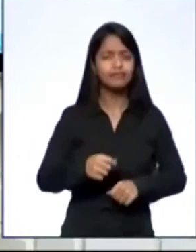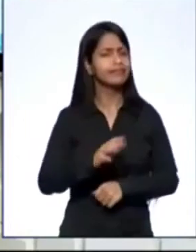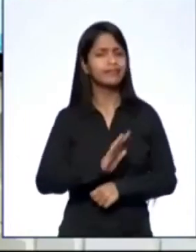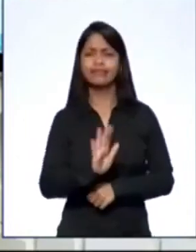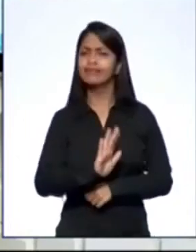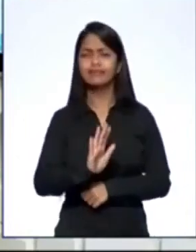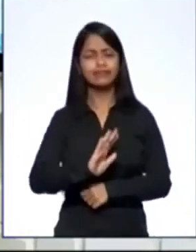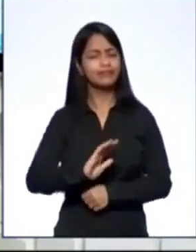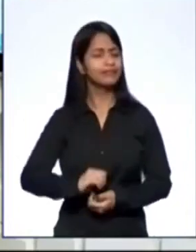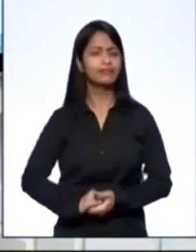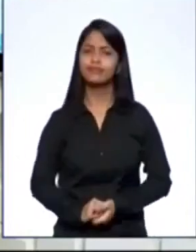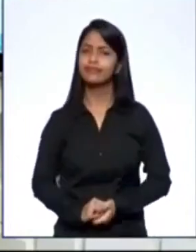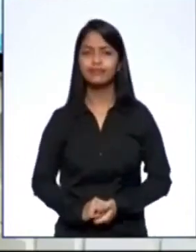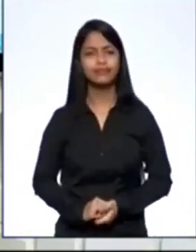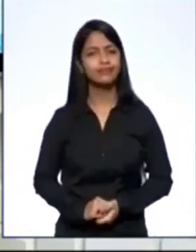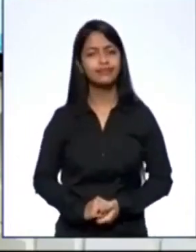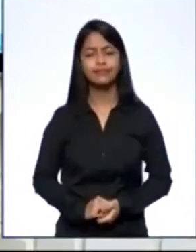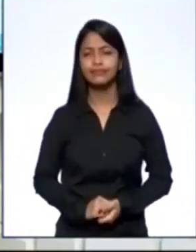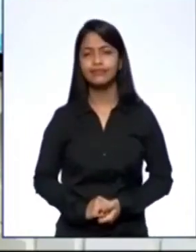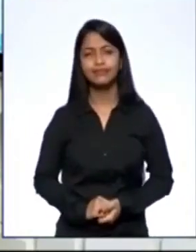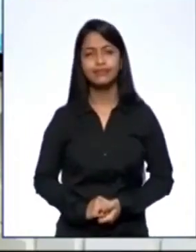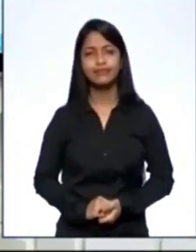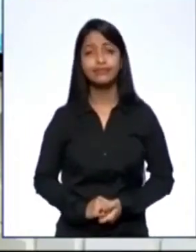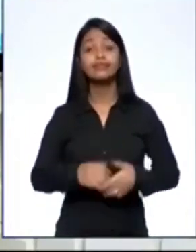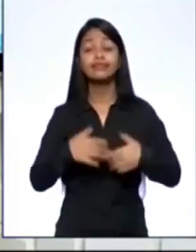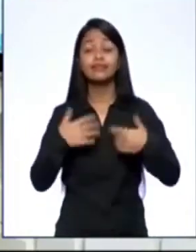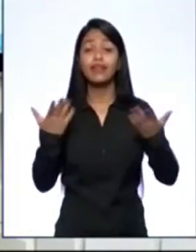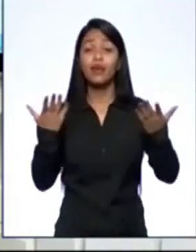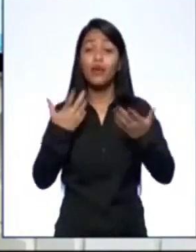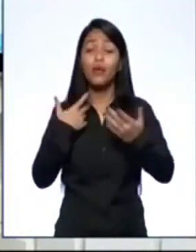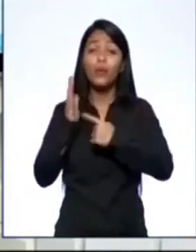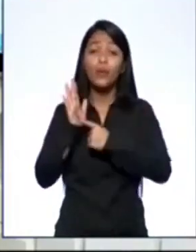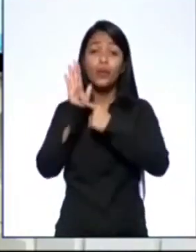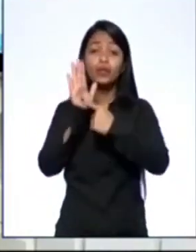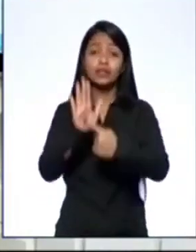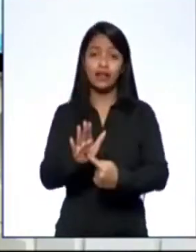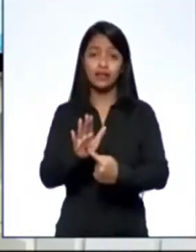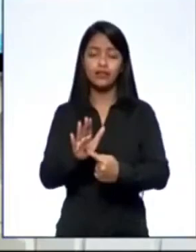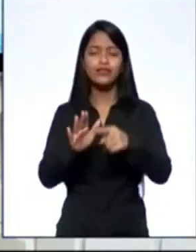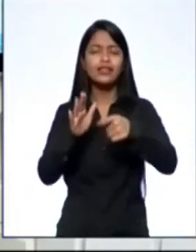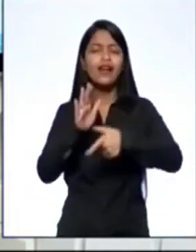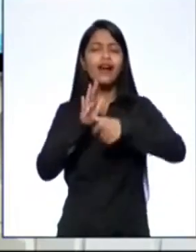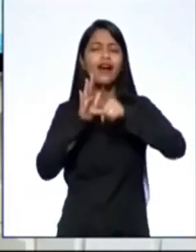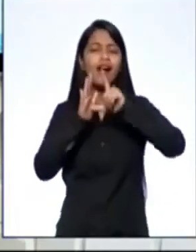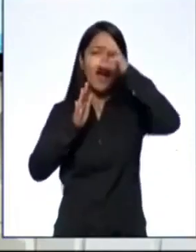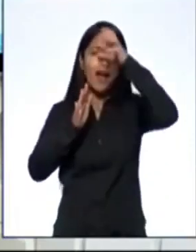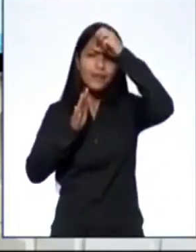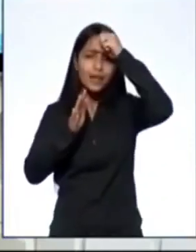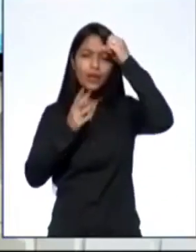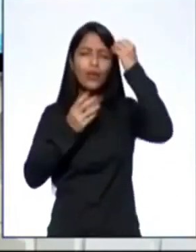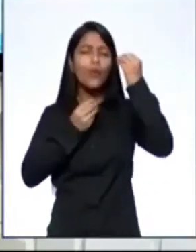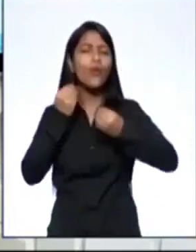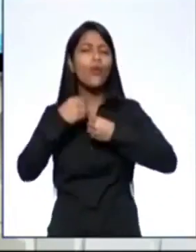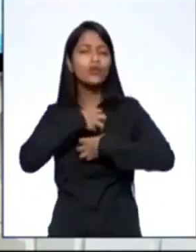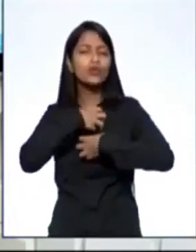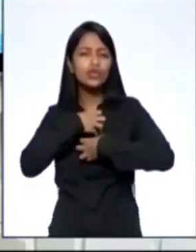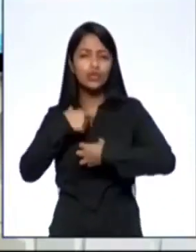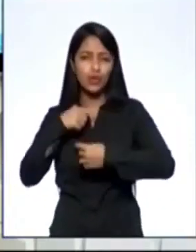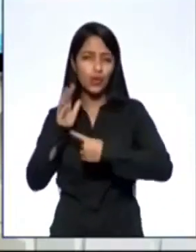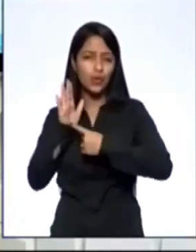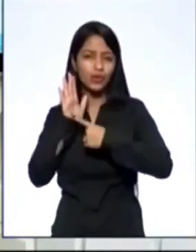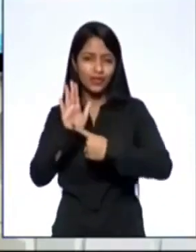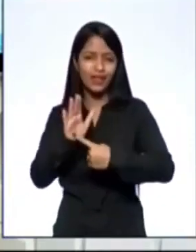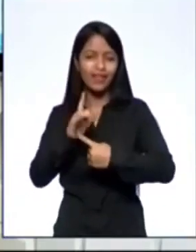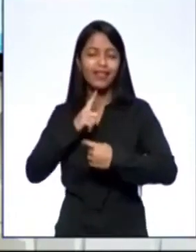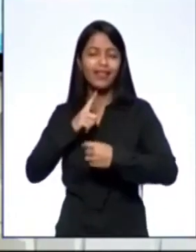não rapaz então vou te mostrar como é que você aprendeu né se você lembra de fazer o